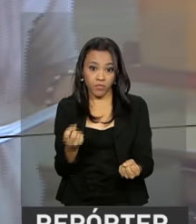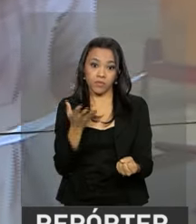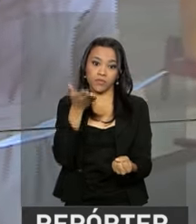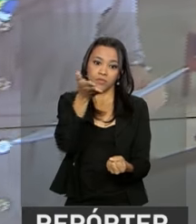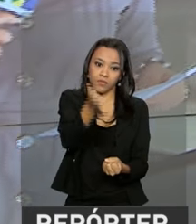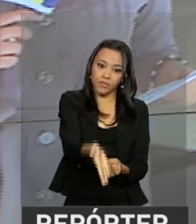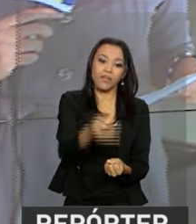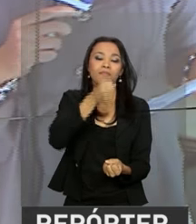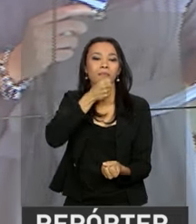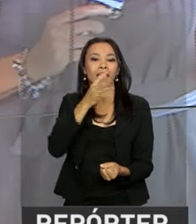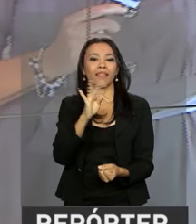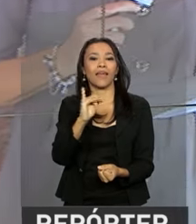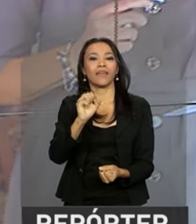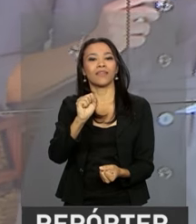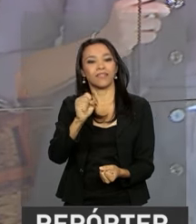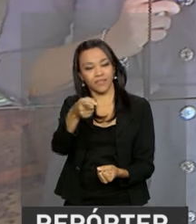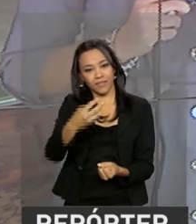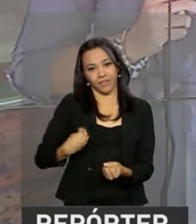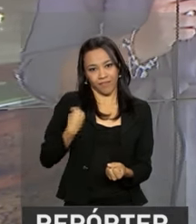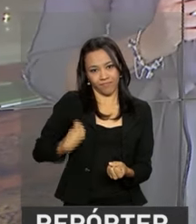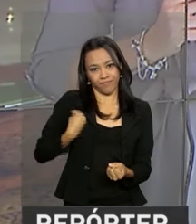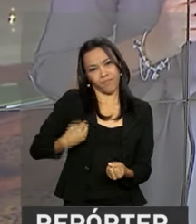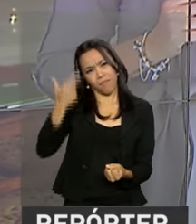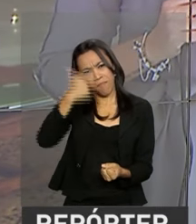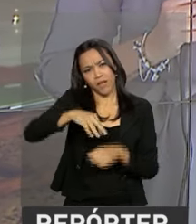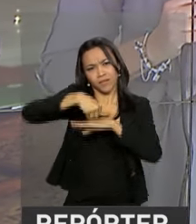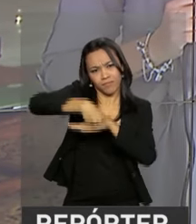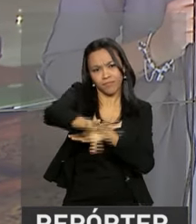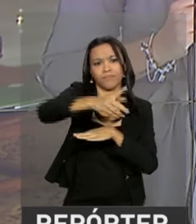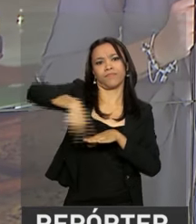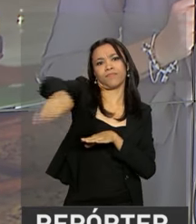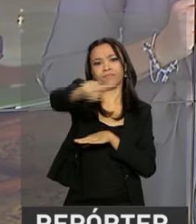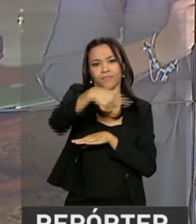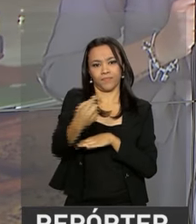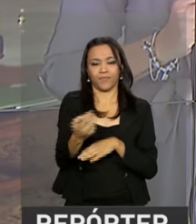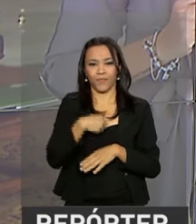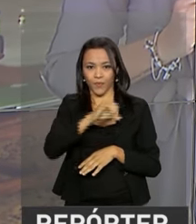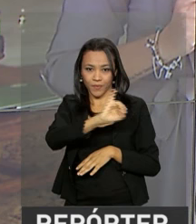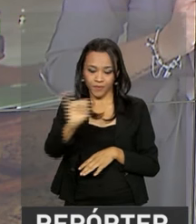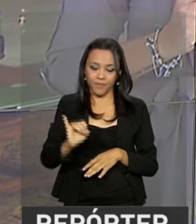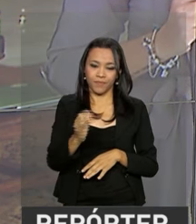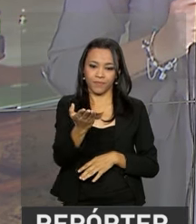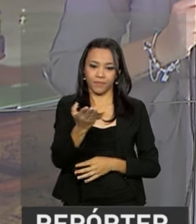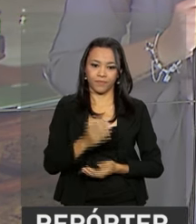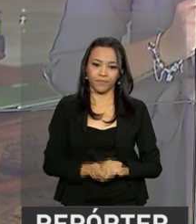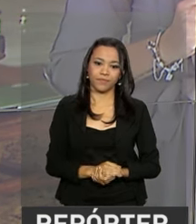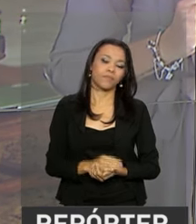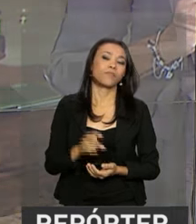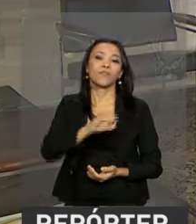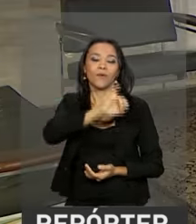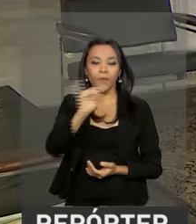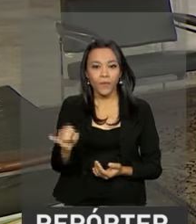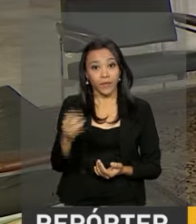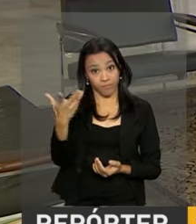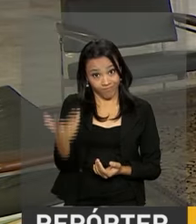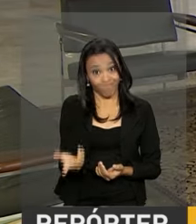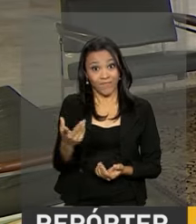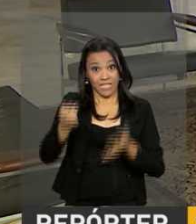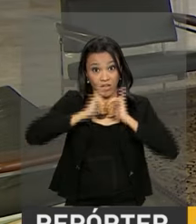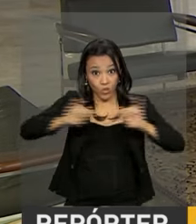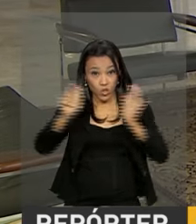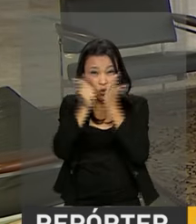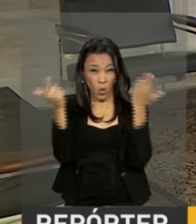com a repórter Thaisa Dias, que está lá no Palácio Planalto, e tem mais informações para a gente. Oi, Thaisa. Oi, Leandro. A imprensa